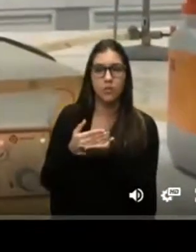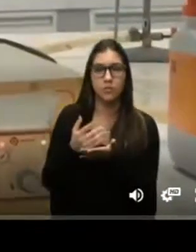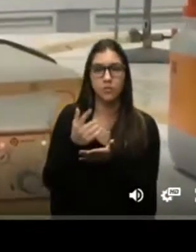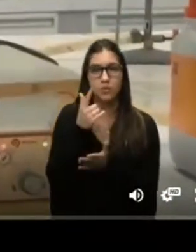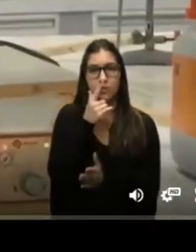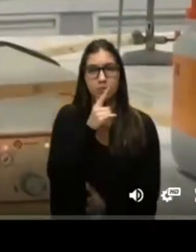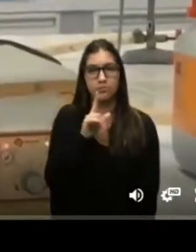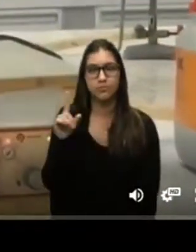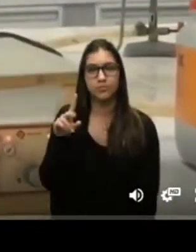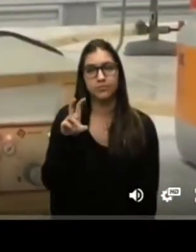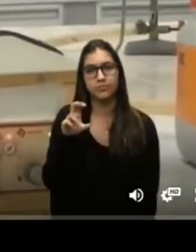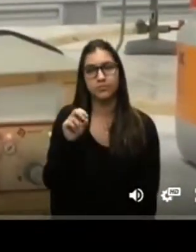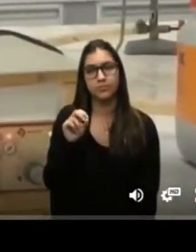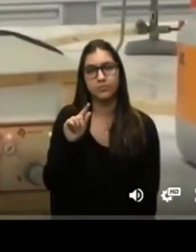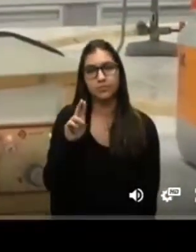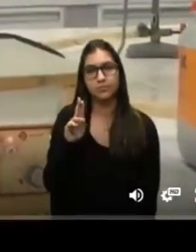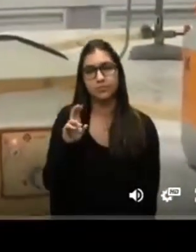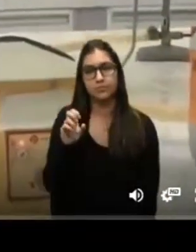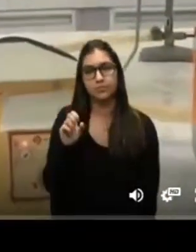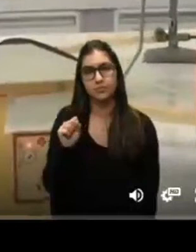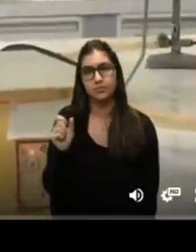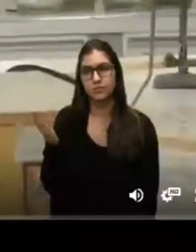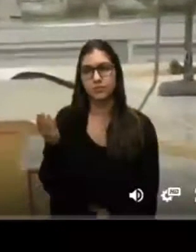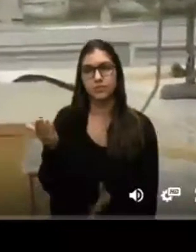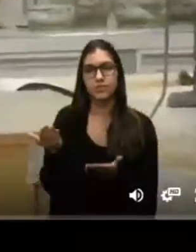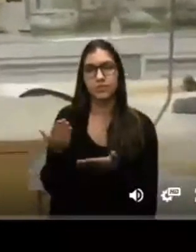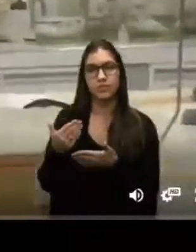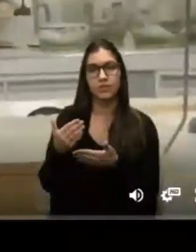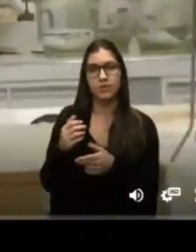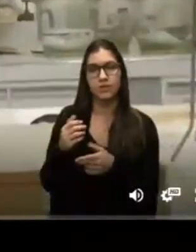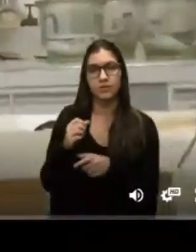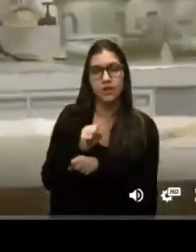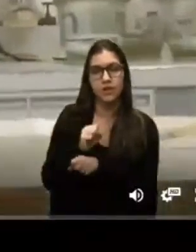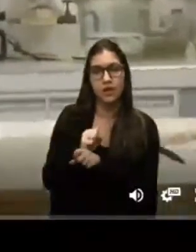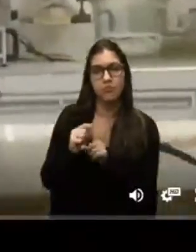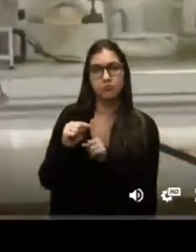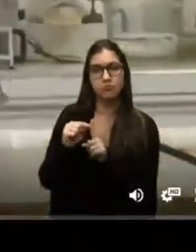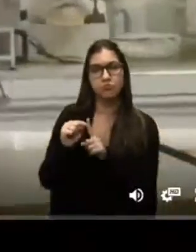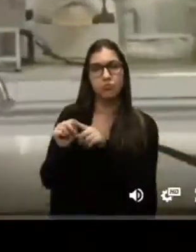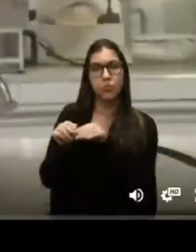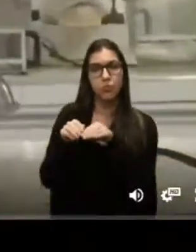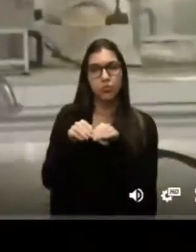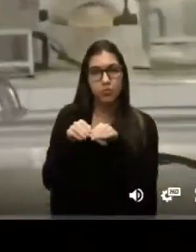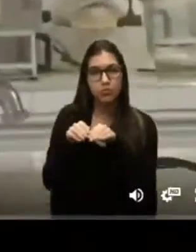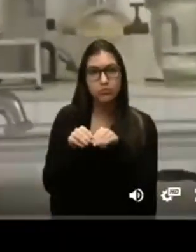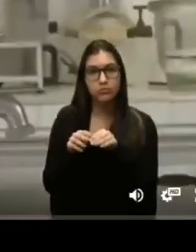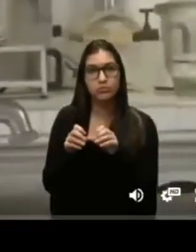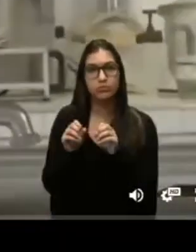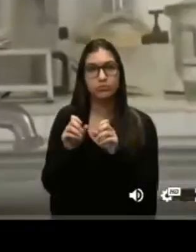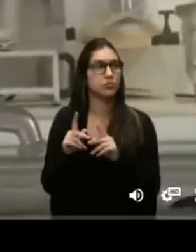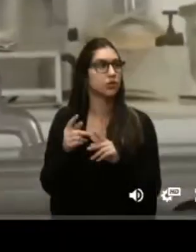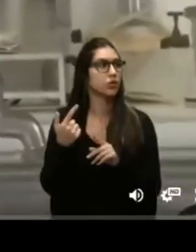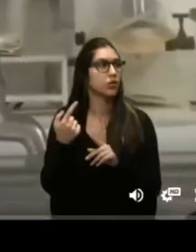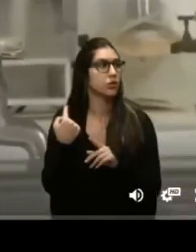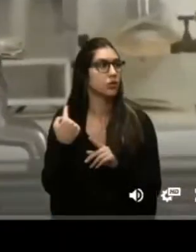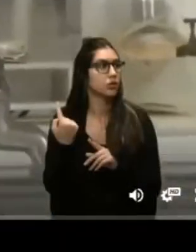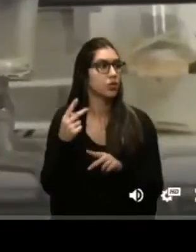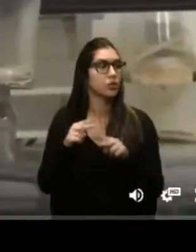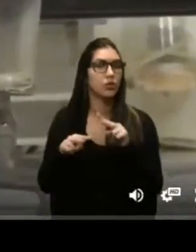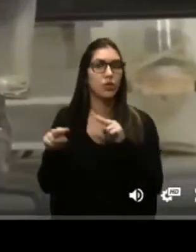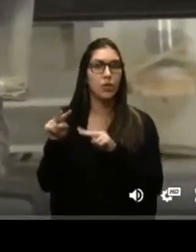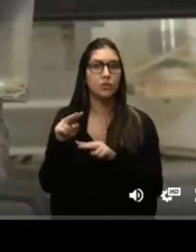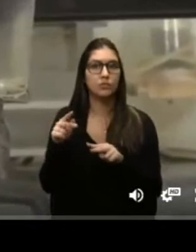em 50 graus e vamos esperar que a temperatura estabilize. Então nós observamos ali que